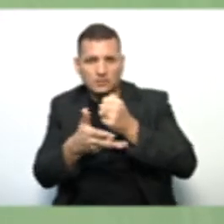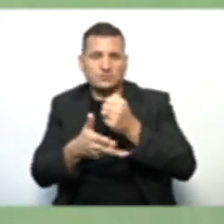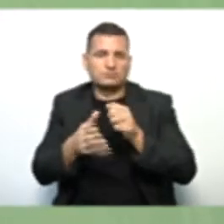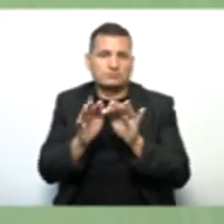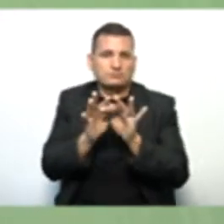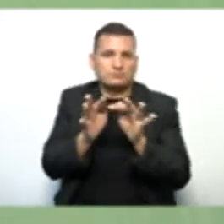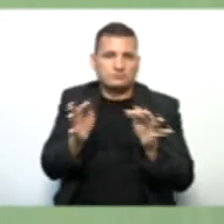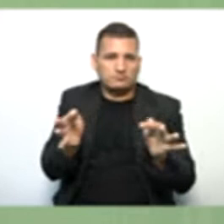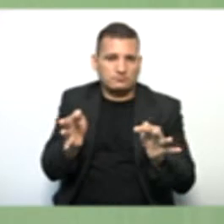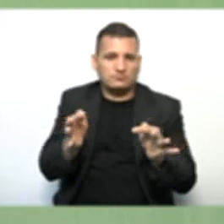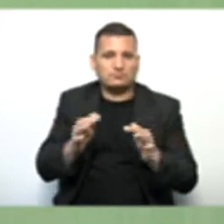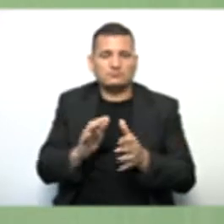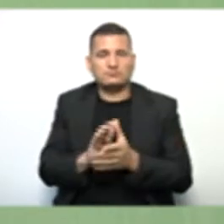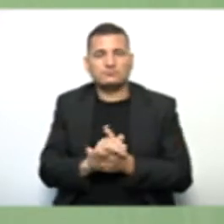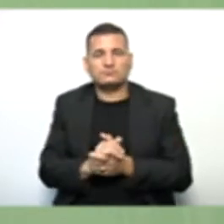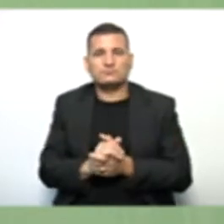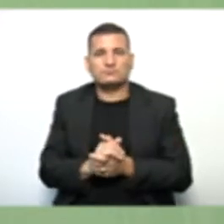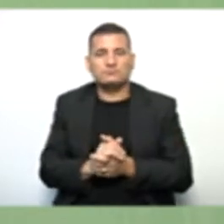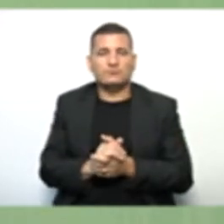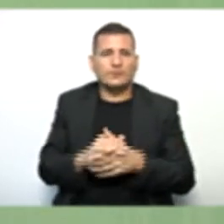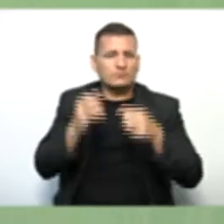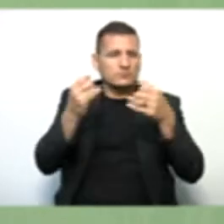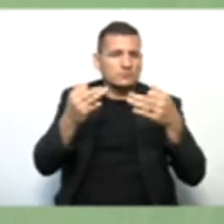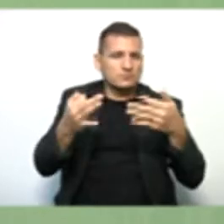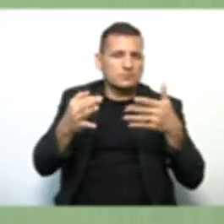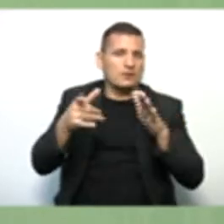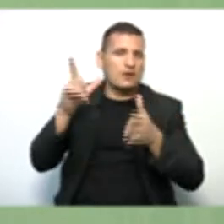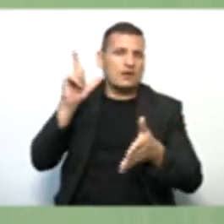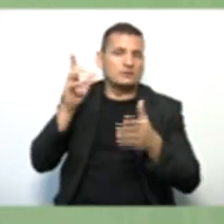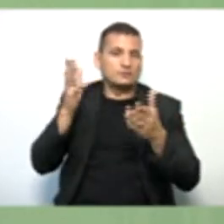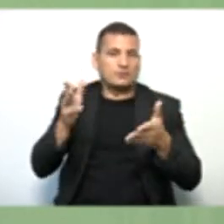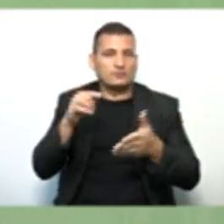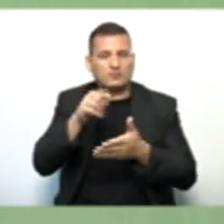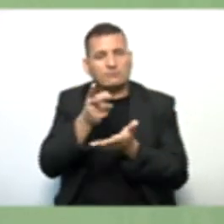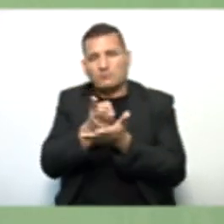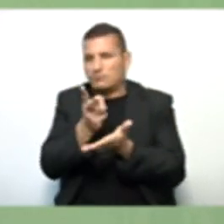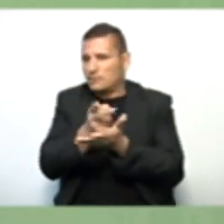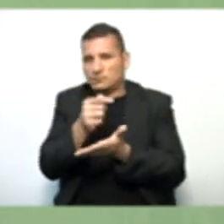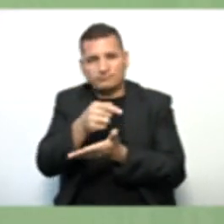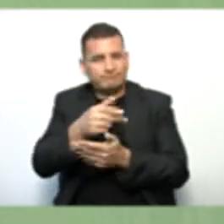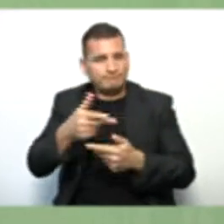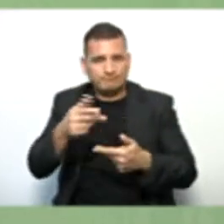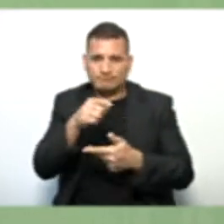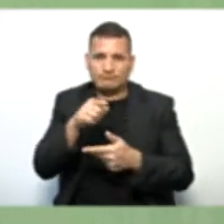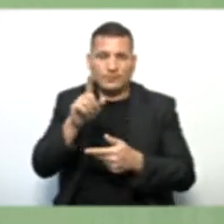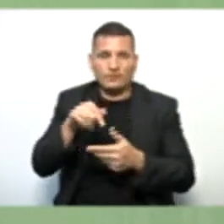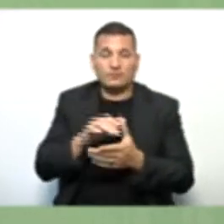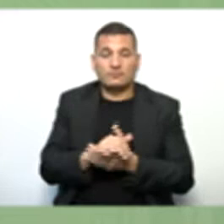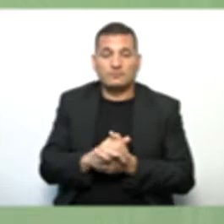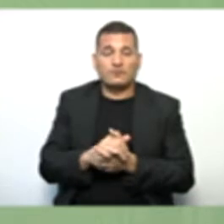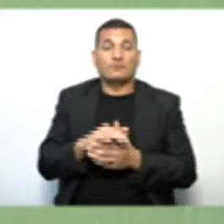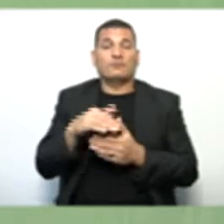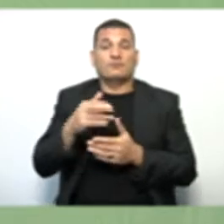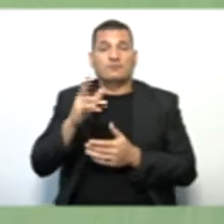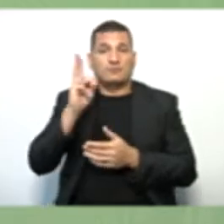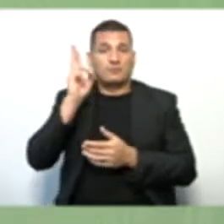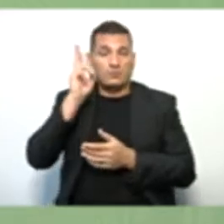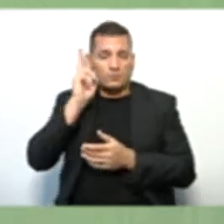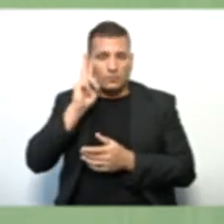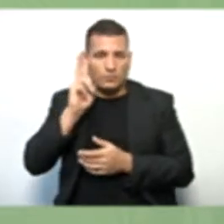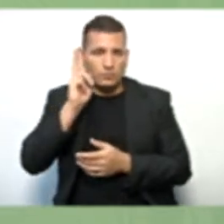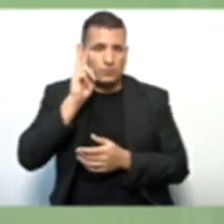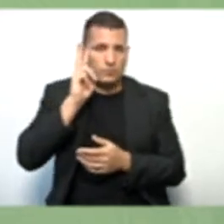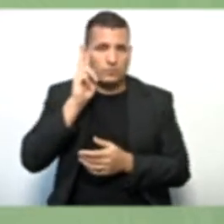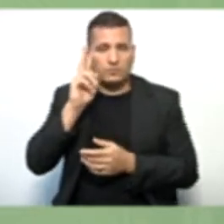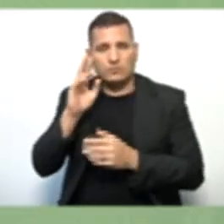E conforme tinha colocado antes, tá? Estou trazendo aqui a mesma coisa, que é, segundo relatos históricos,